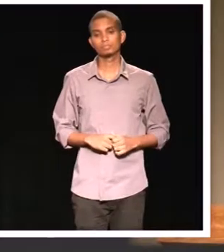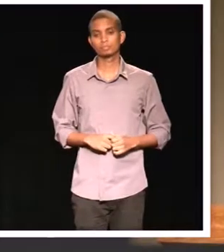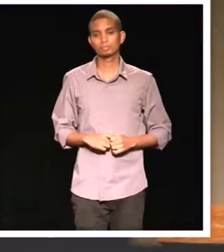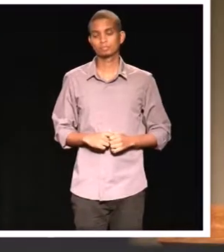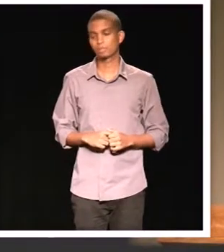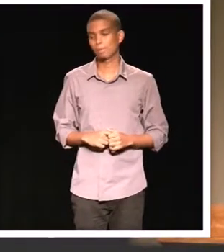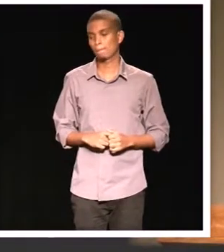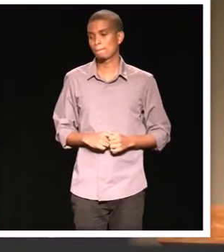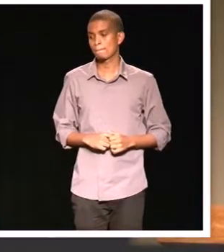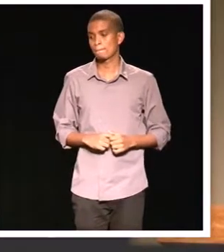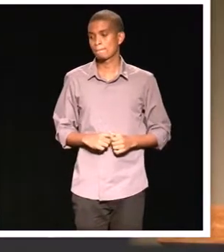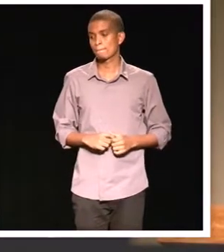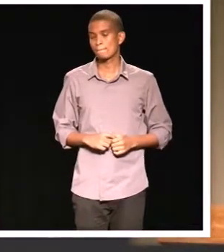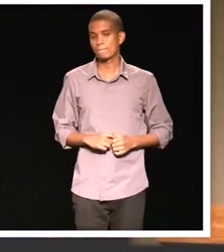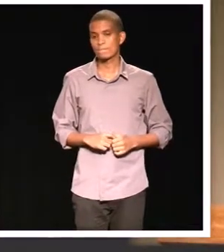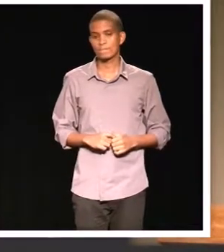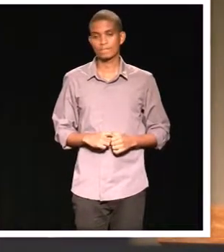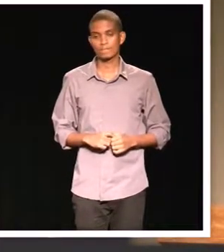Muito bem.